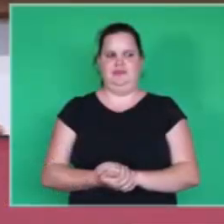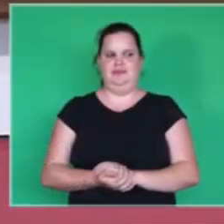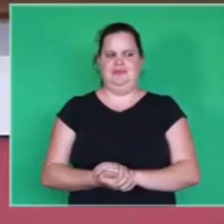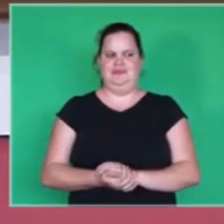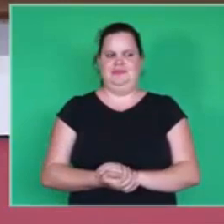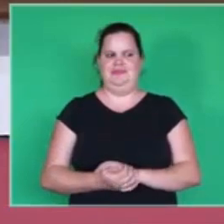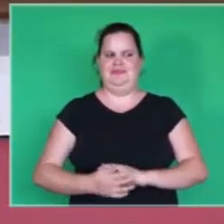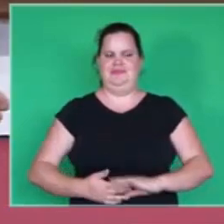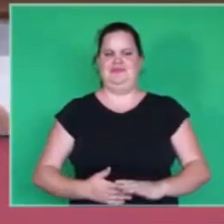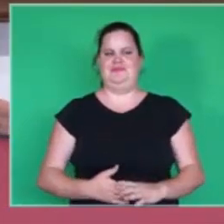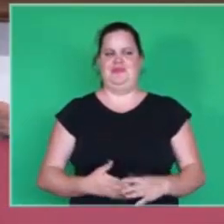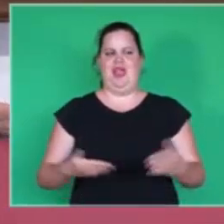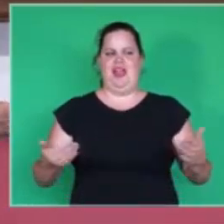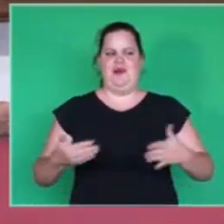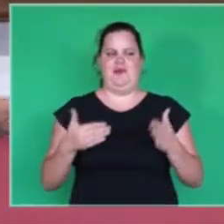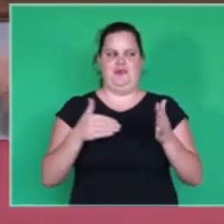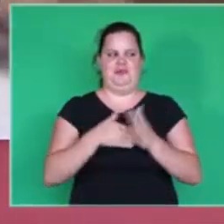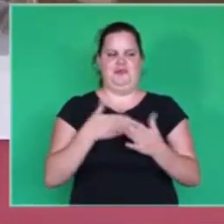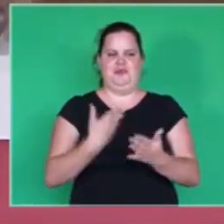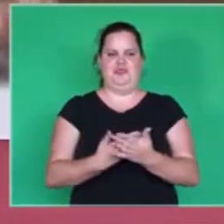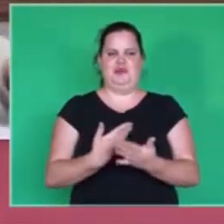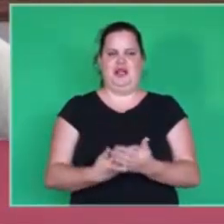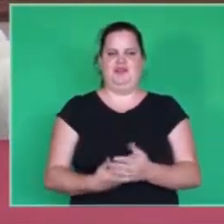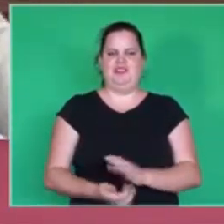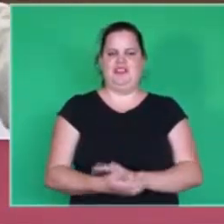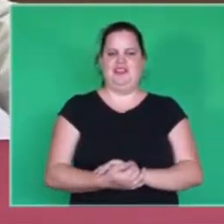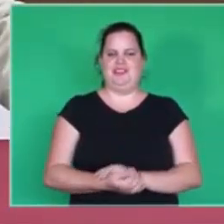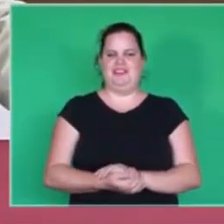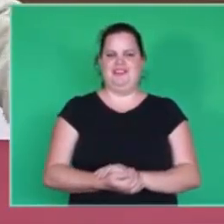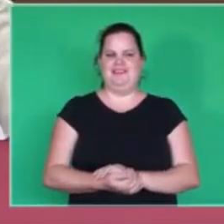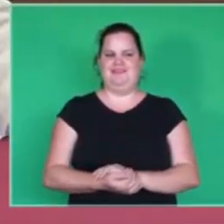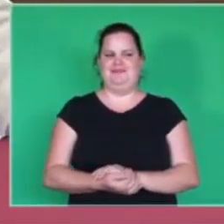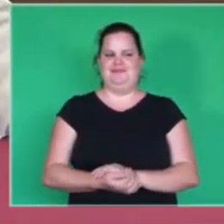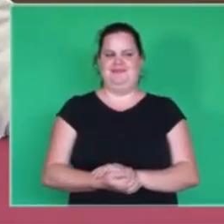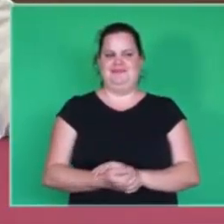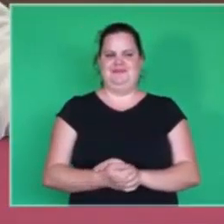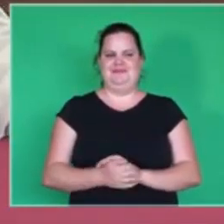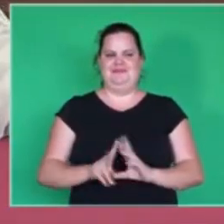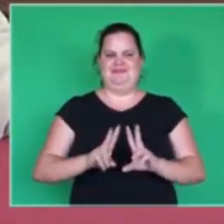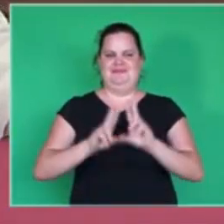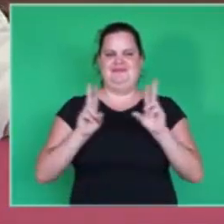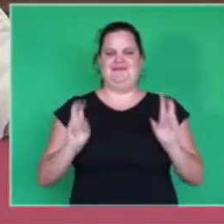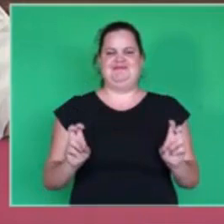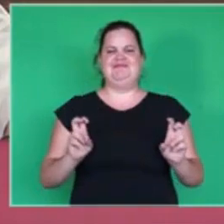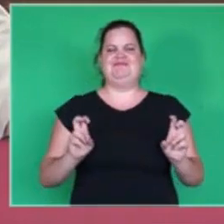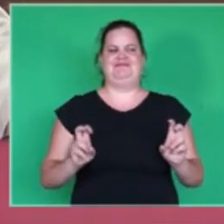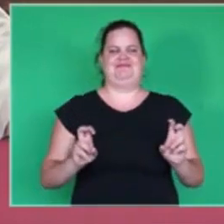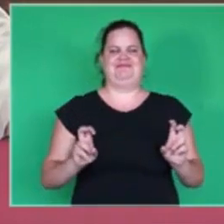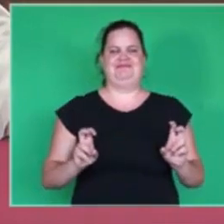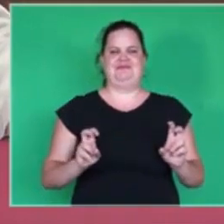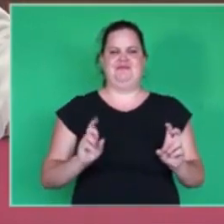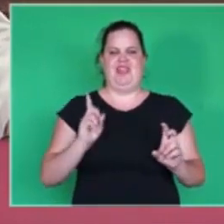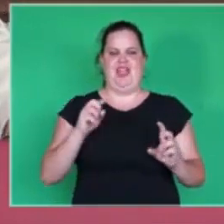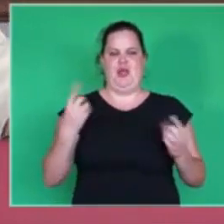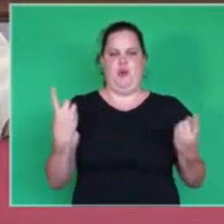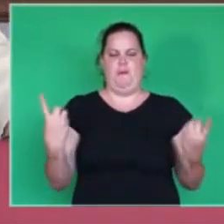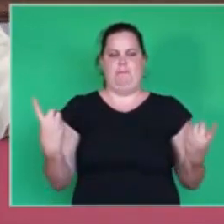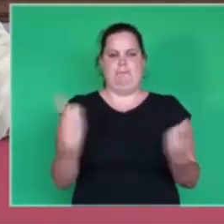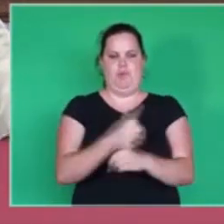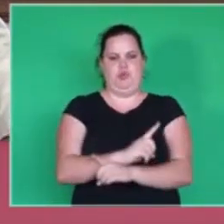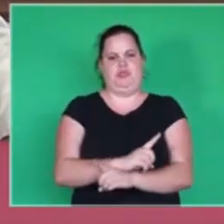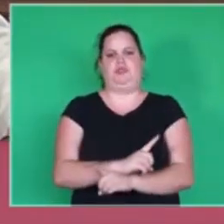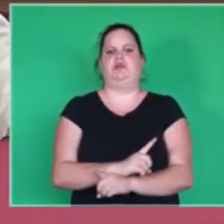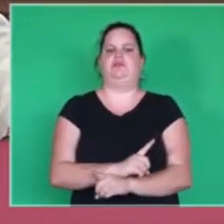nossa última aula é sobre a oposição do